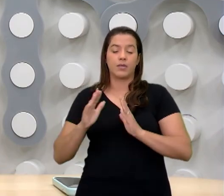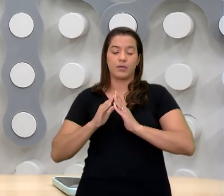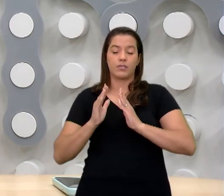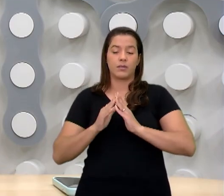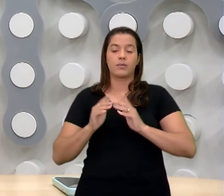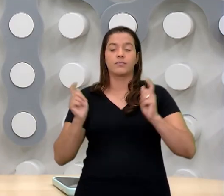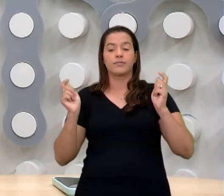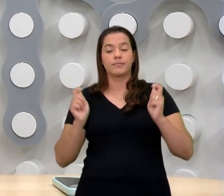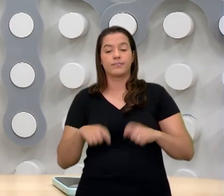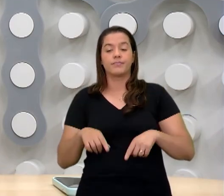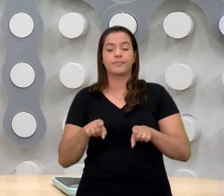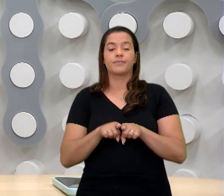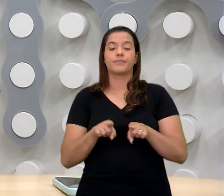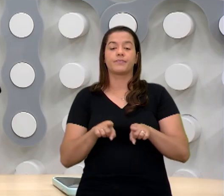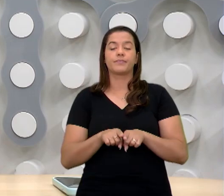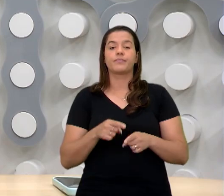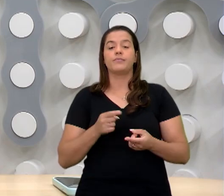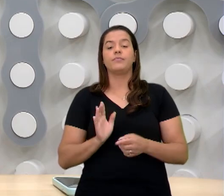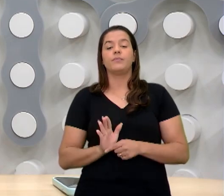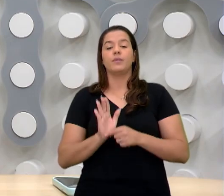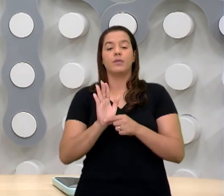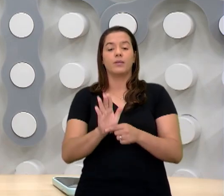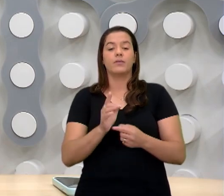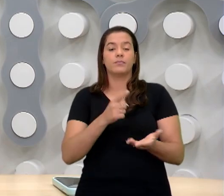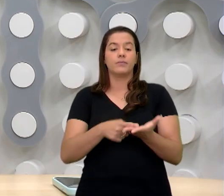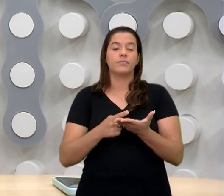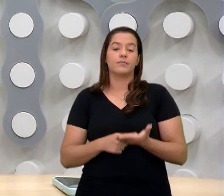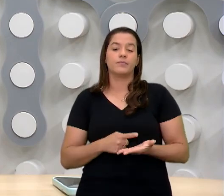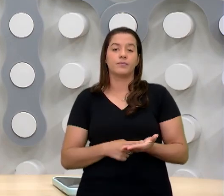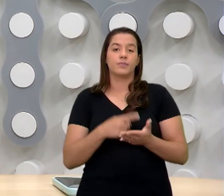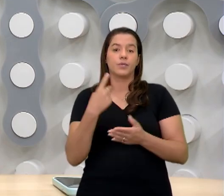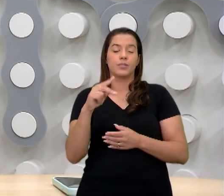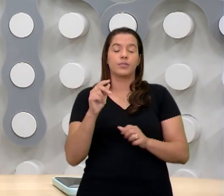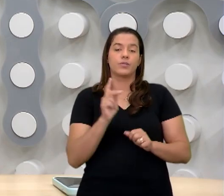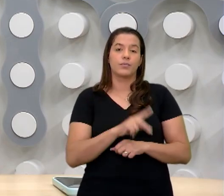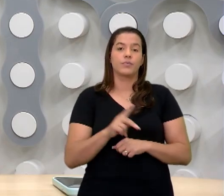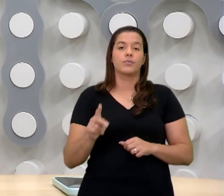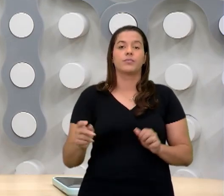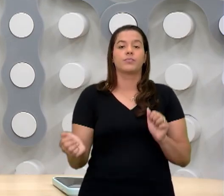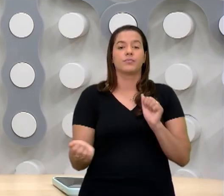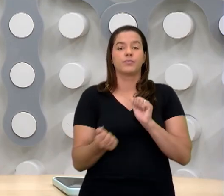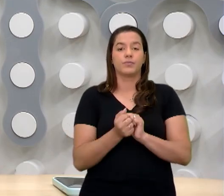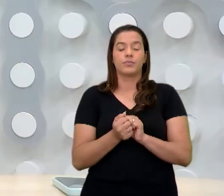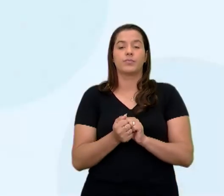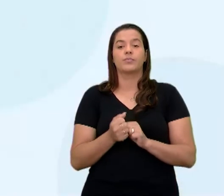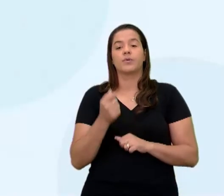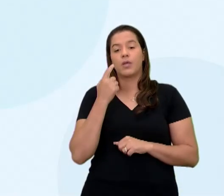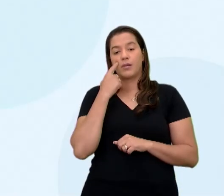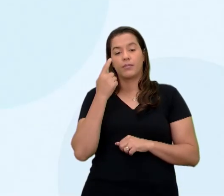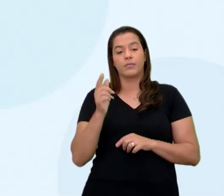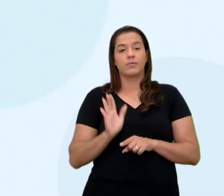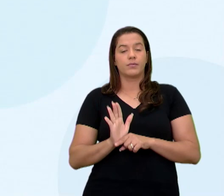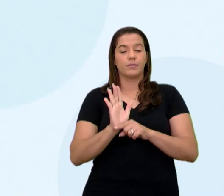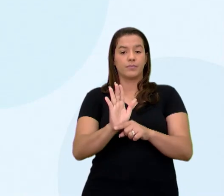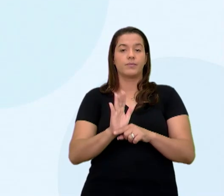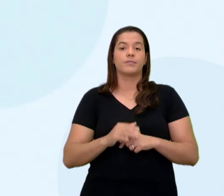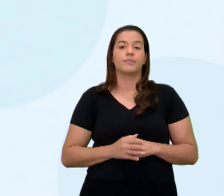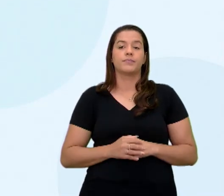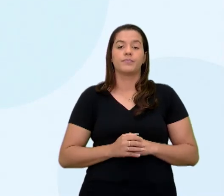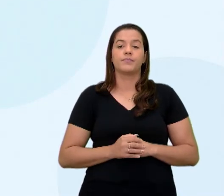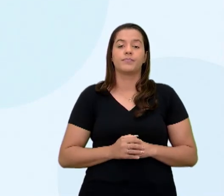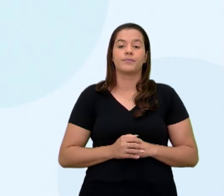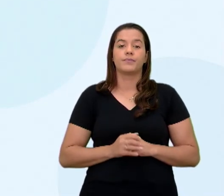casa aí, né, com, né, a combinação com o seu professor aí, né, fazendo aí a gestão dessa